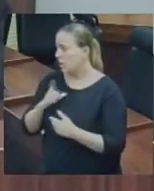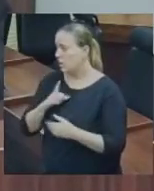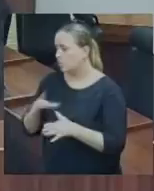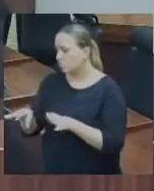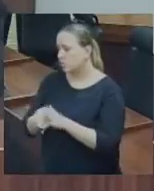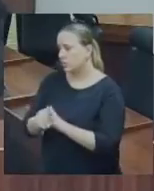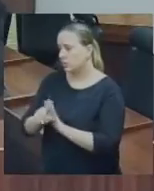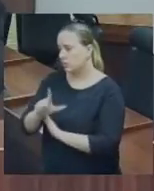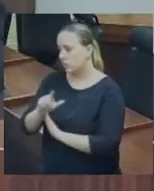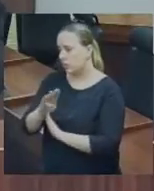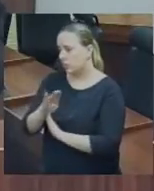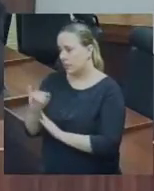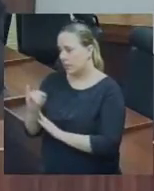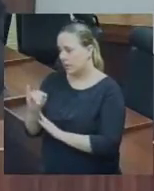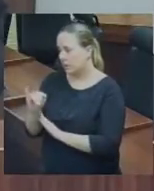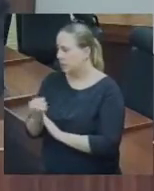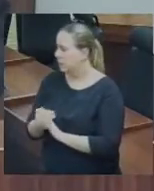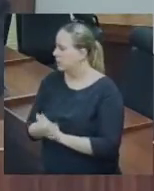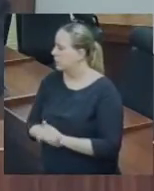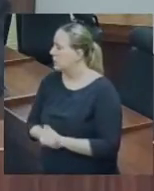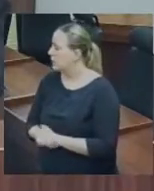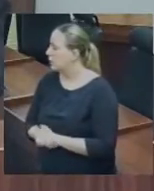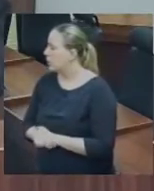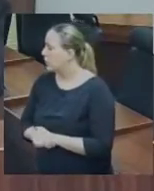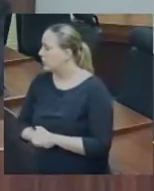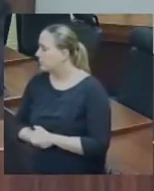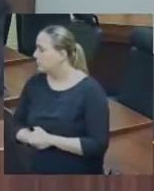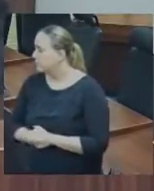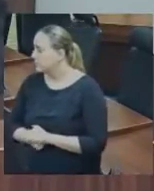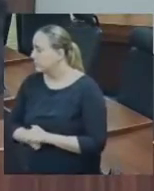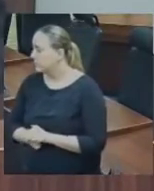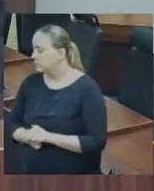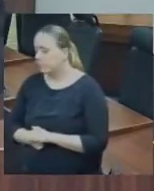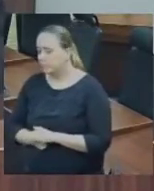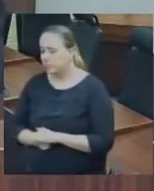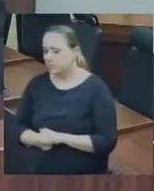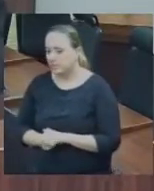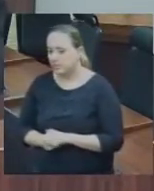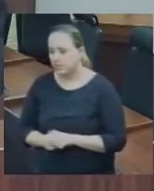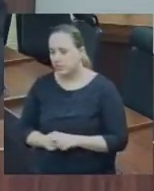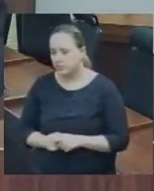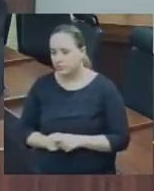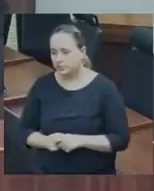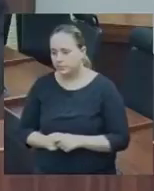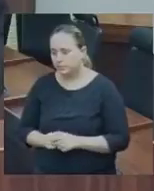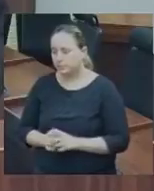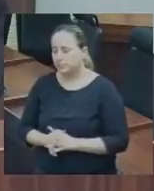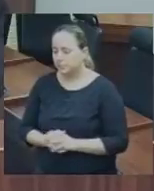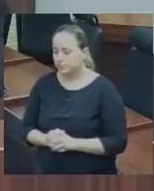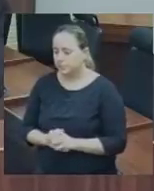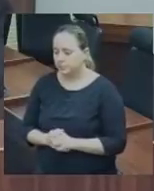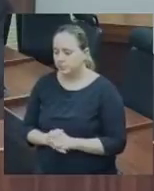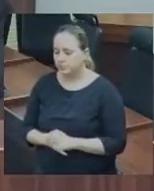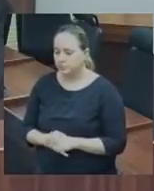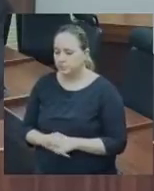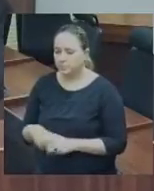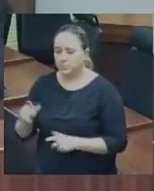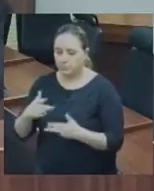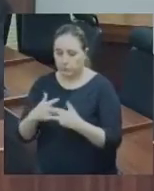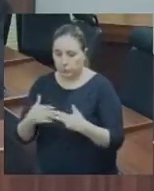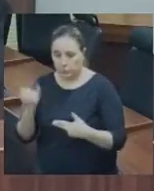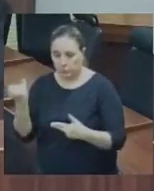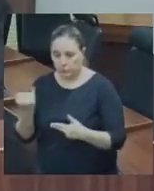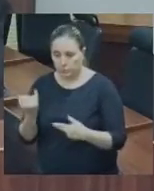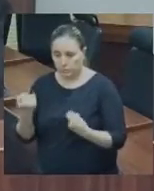de de inclusão ou seja o que eu quero dizer não é matéria é uma matéria que é importante ter